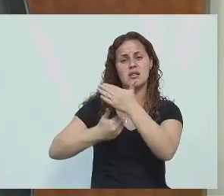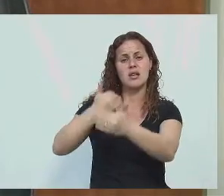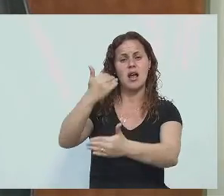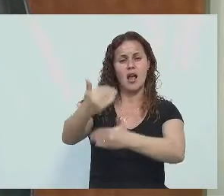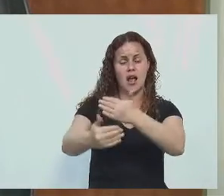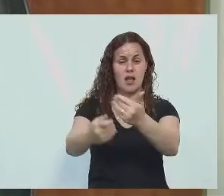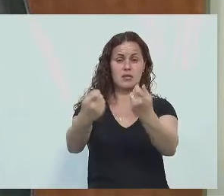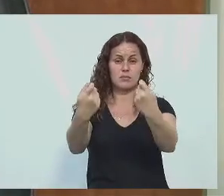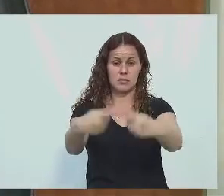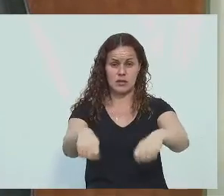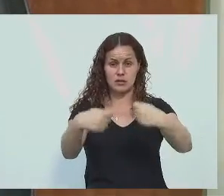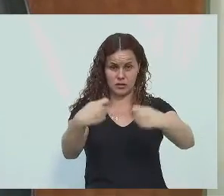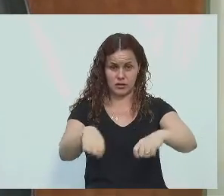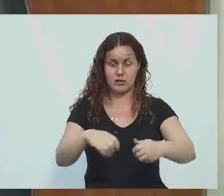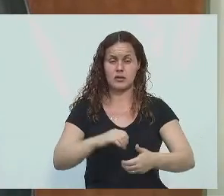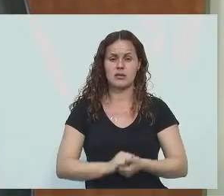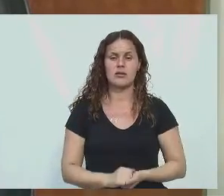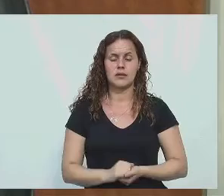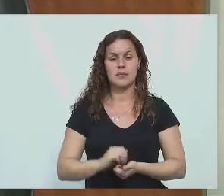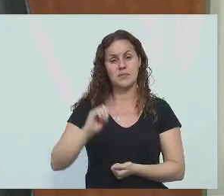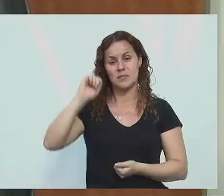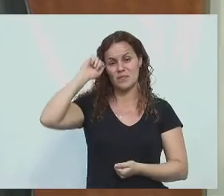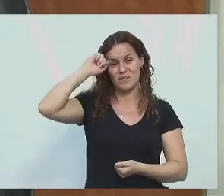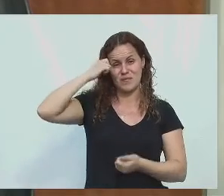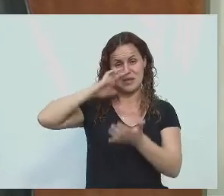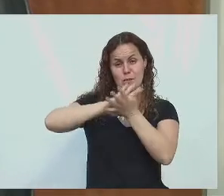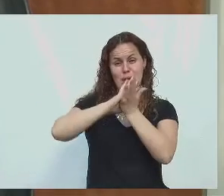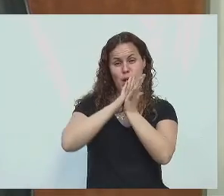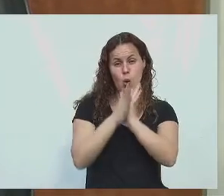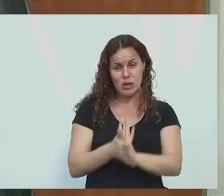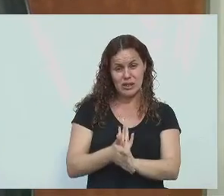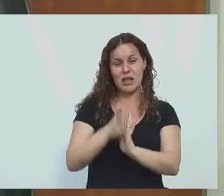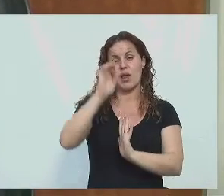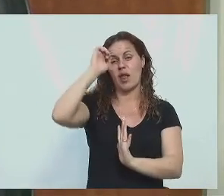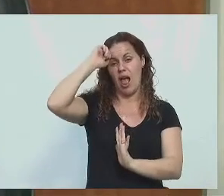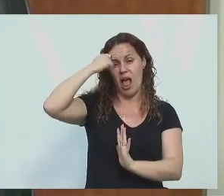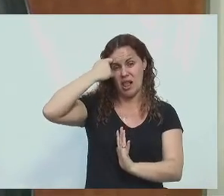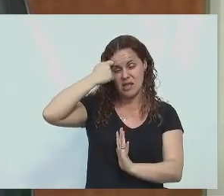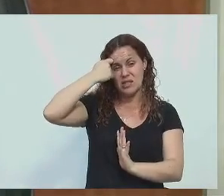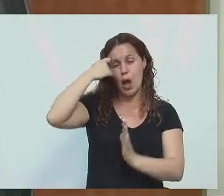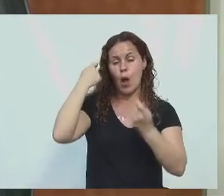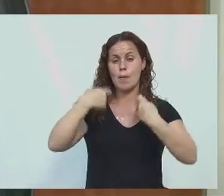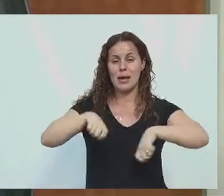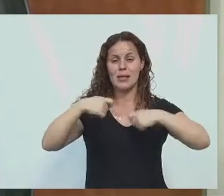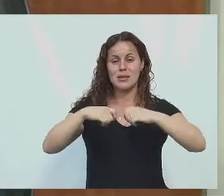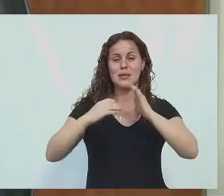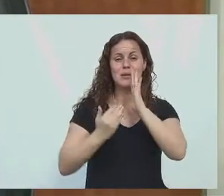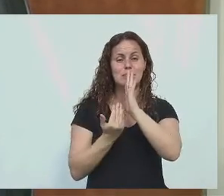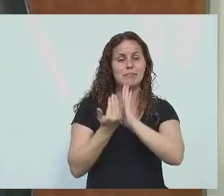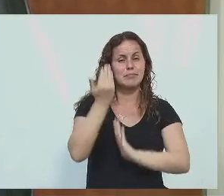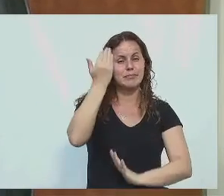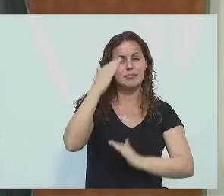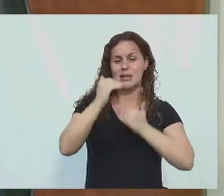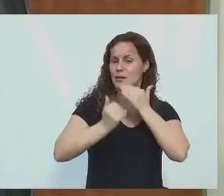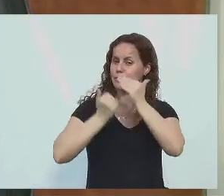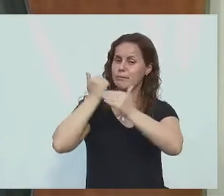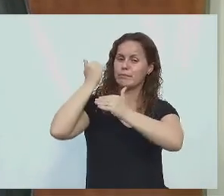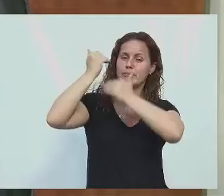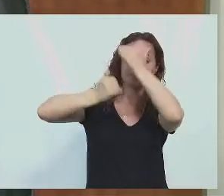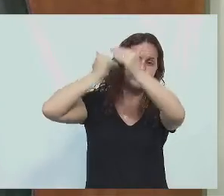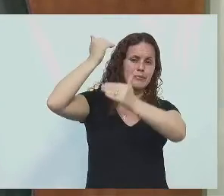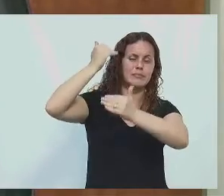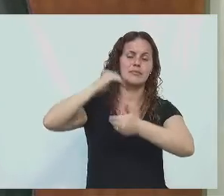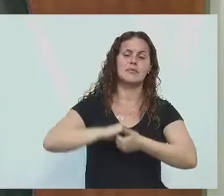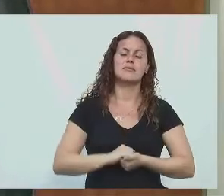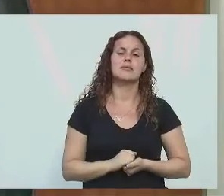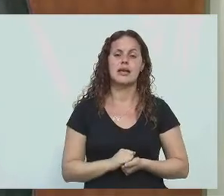nessa questão racial, nesse preconceito estrutural que realmente ele existe, um racismo estrutural, que submete,